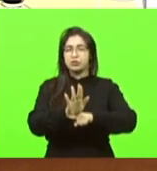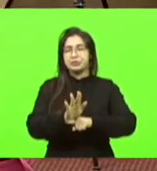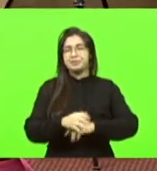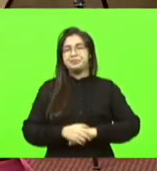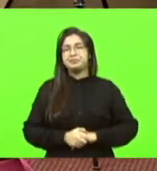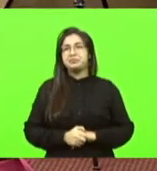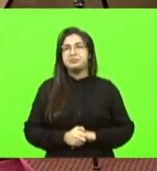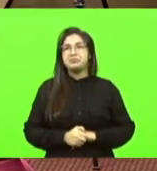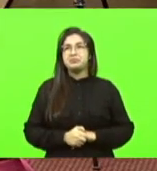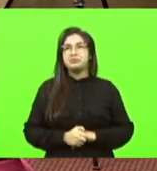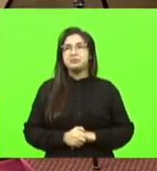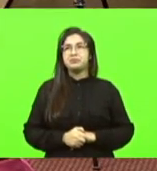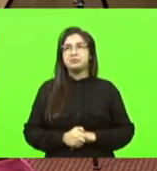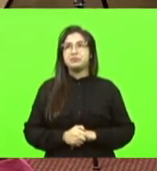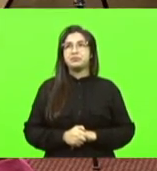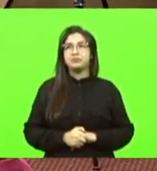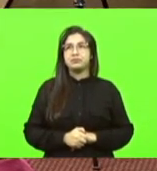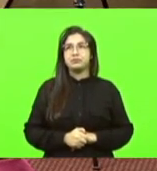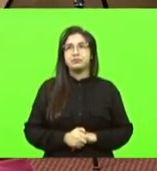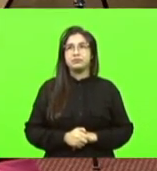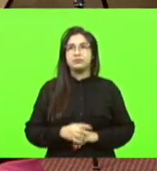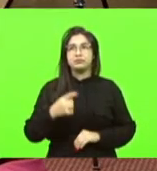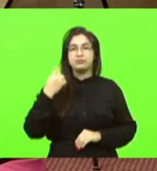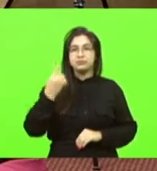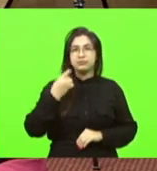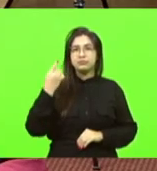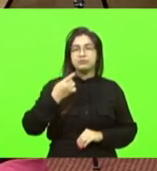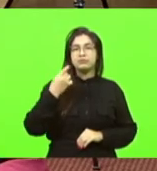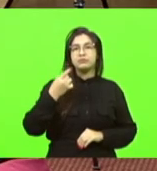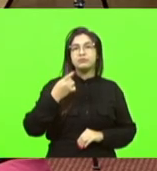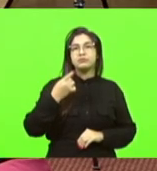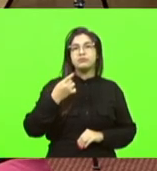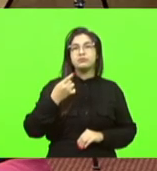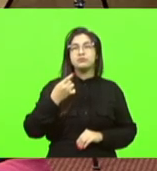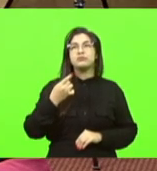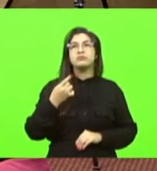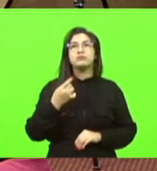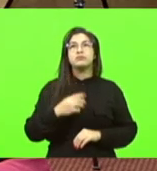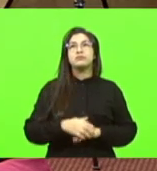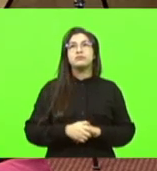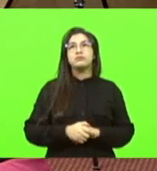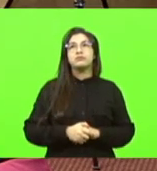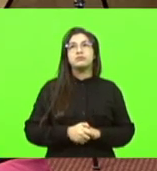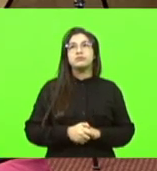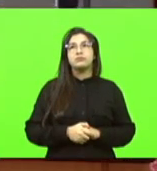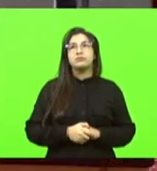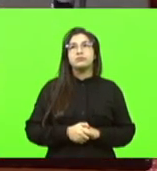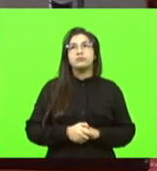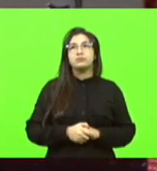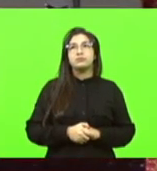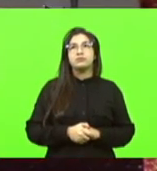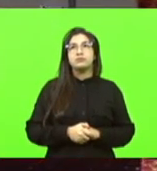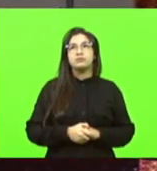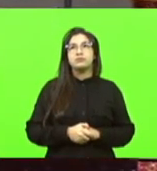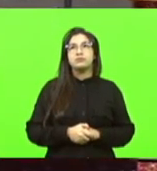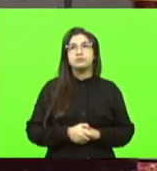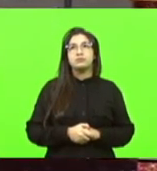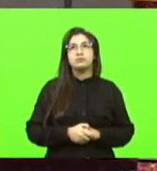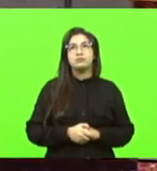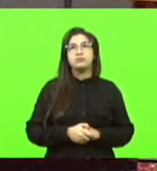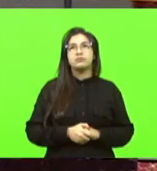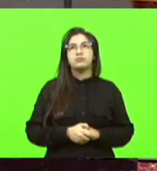deputados presentes com a palavra o deputado Valdir cobalchini senhor presidente senhores e